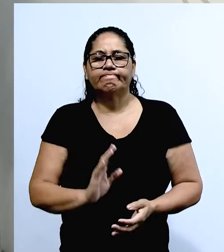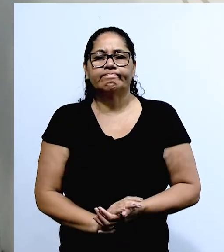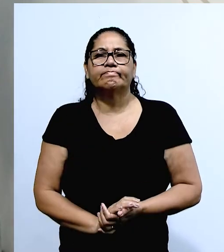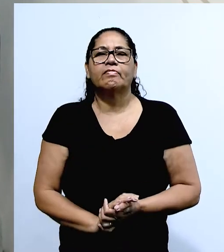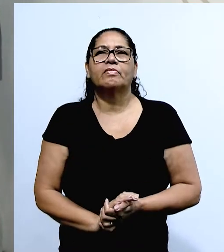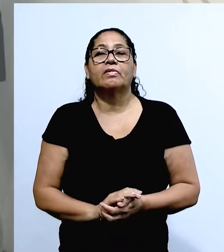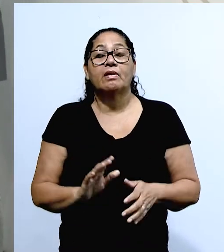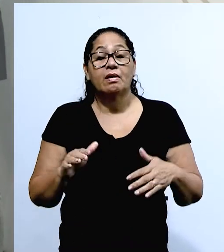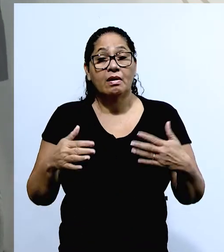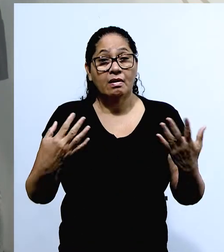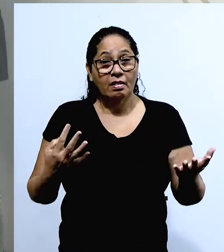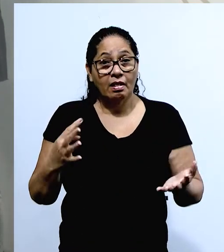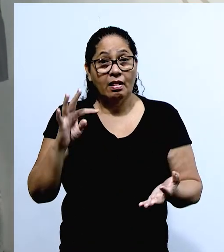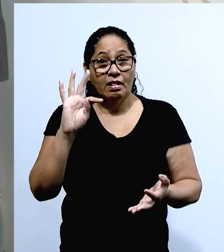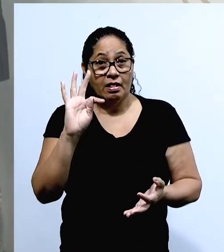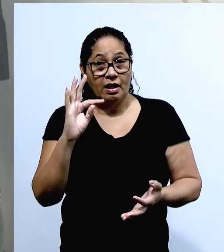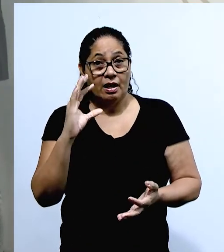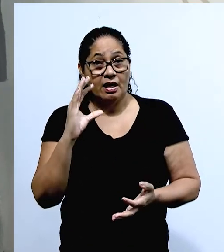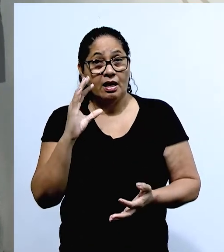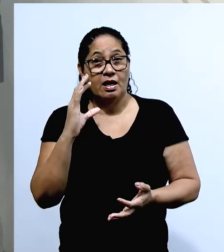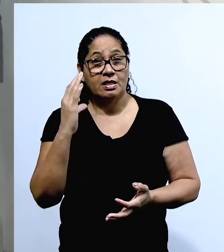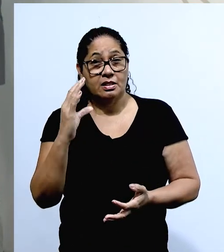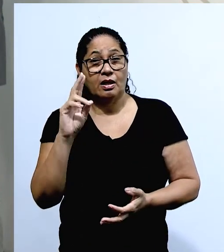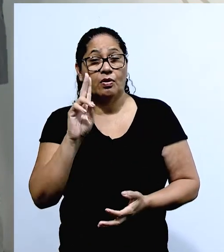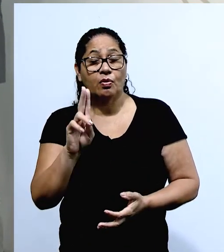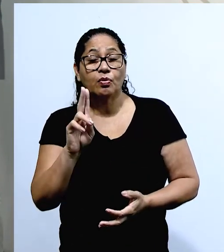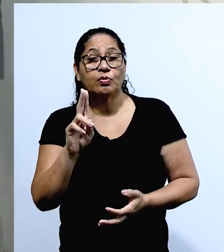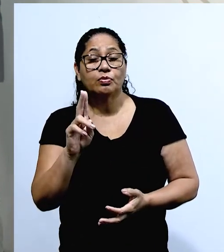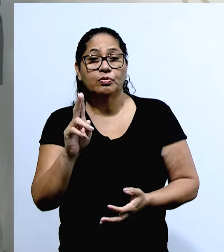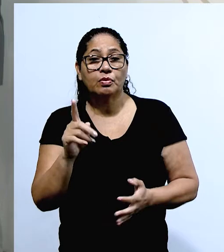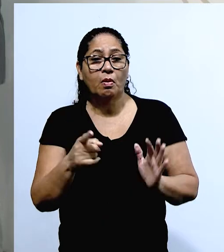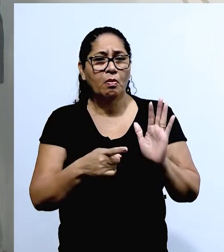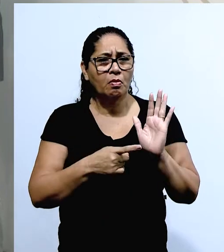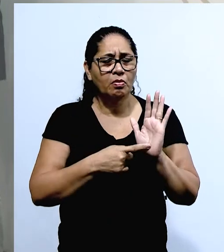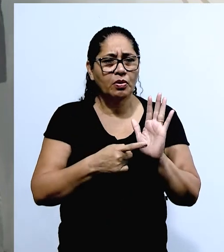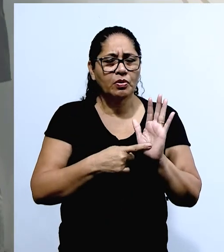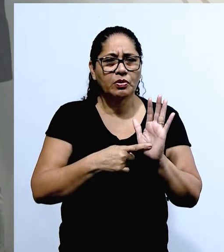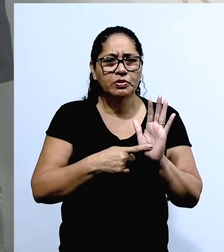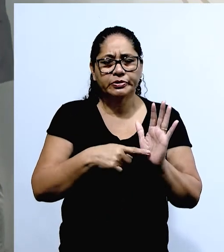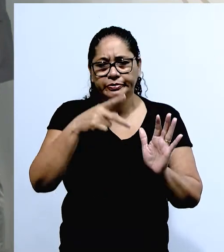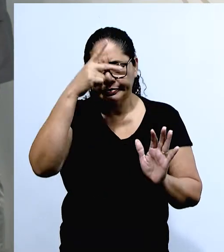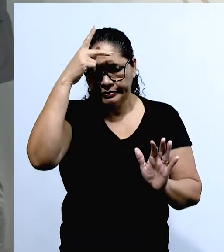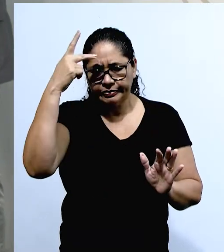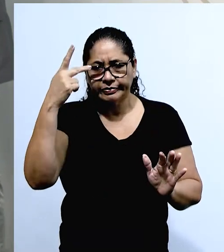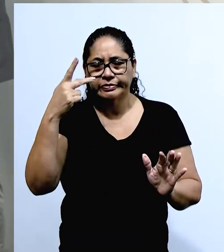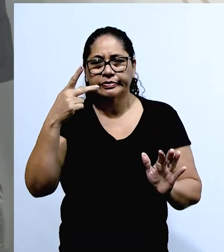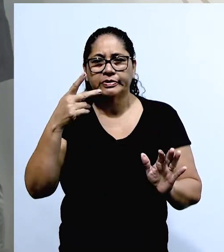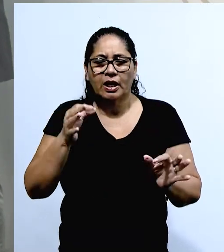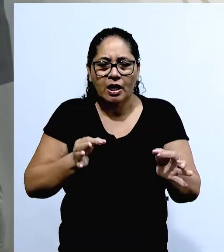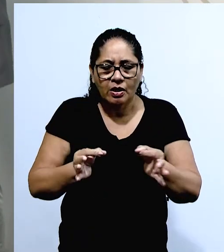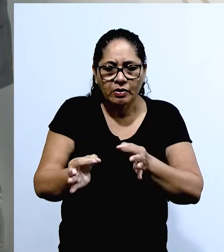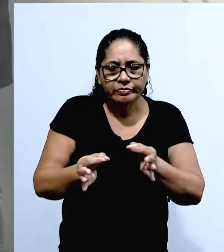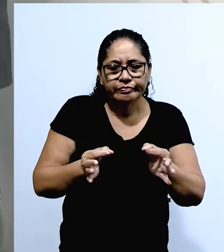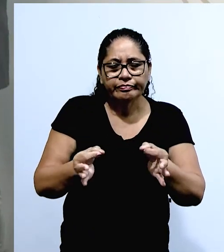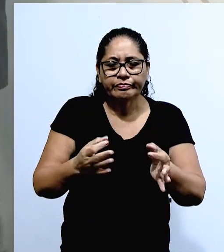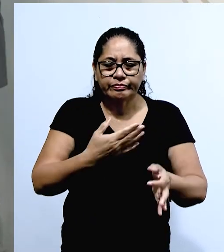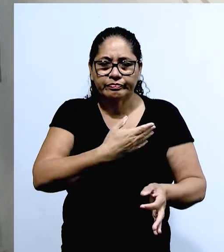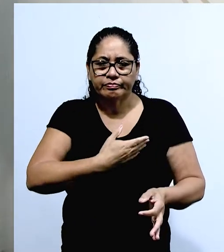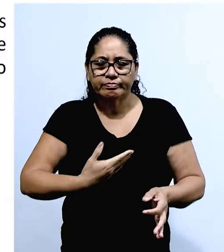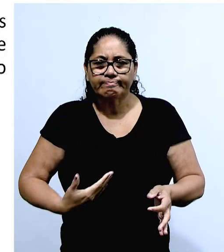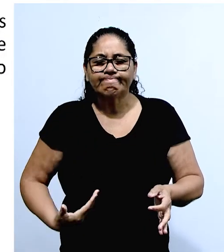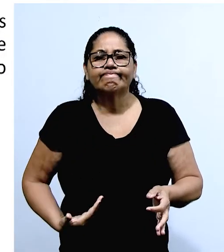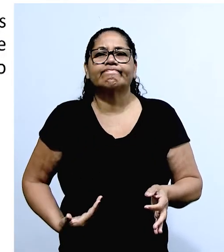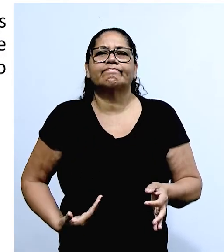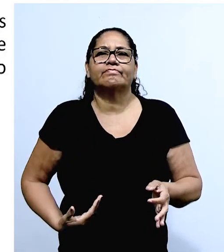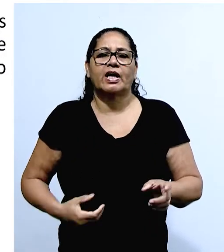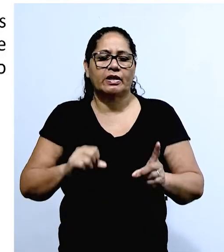TCU traz isso muito bem nítido para a gente, né, que ele quer fazer o quê? Aprimorar a administração pública em todo o âmbito dela, né, em